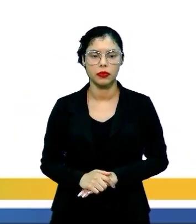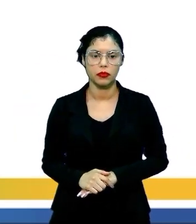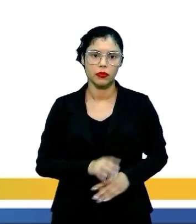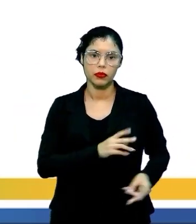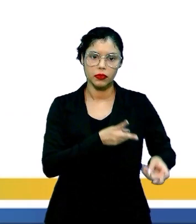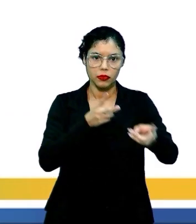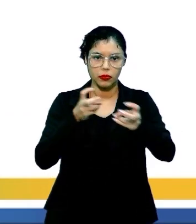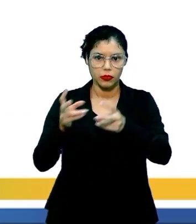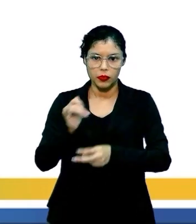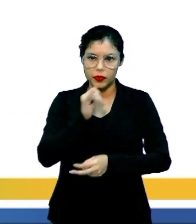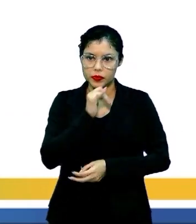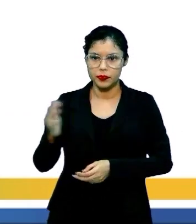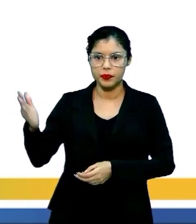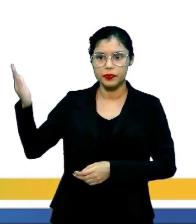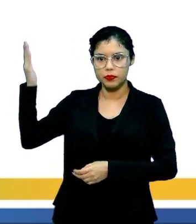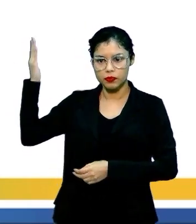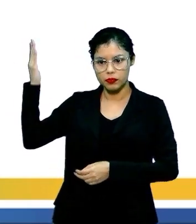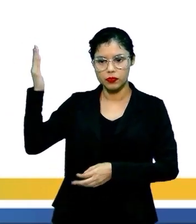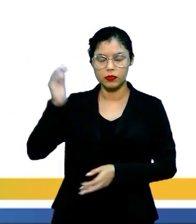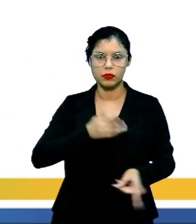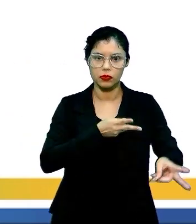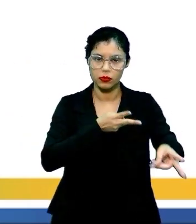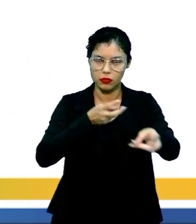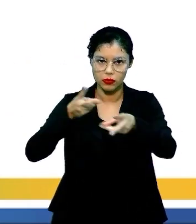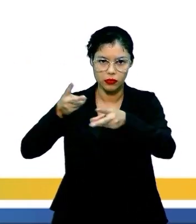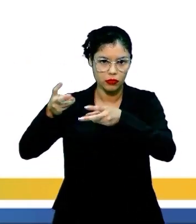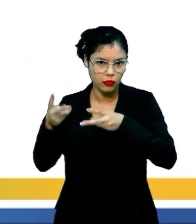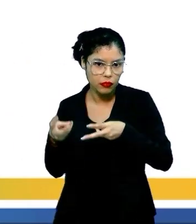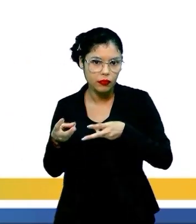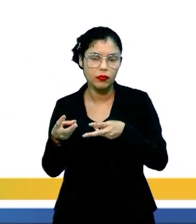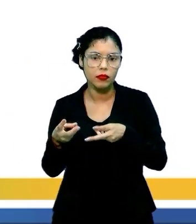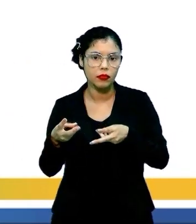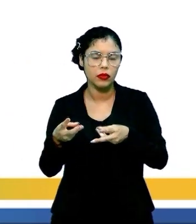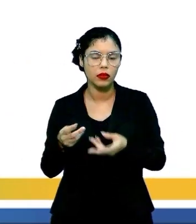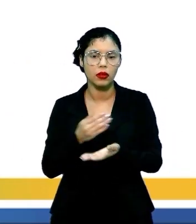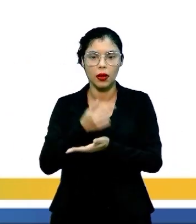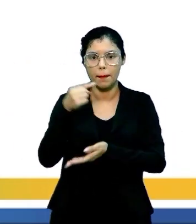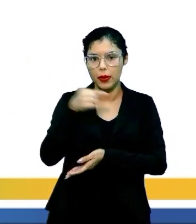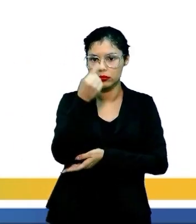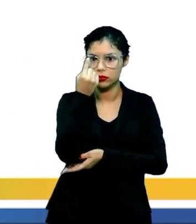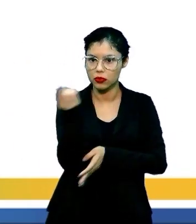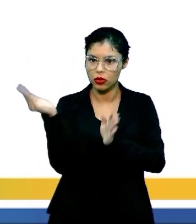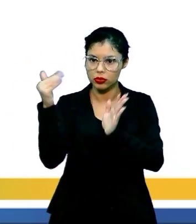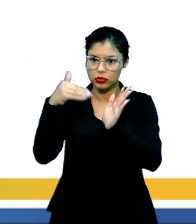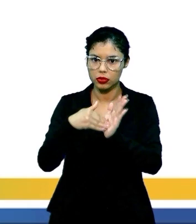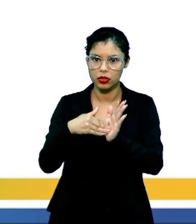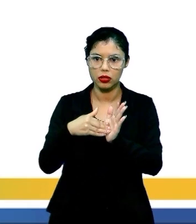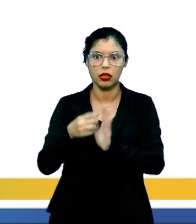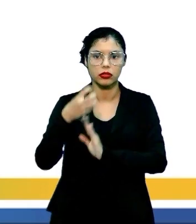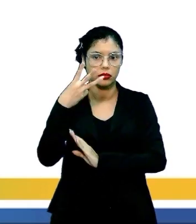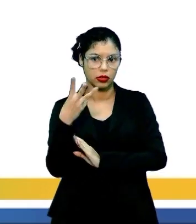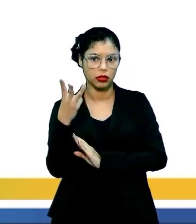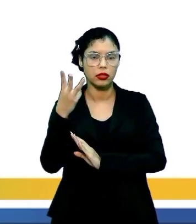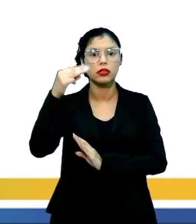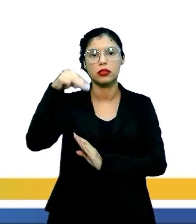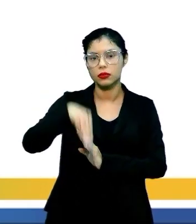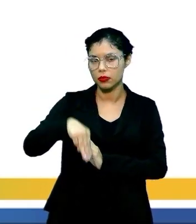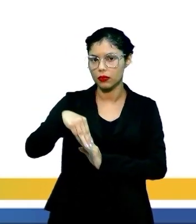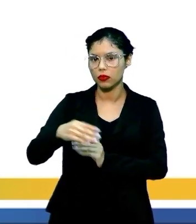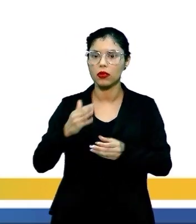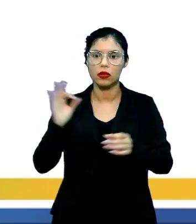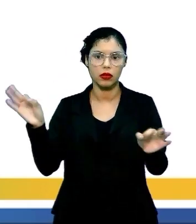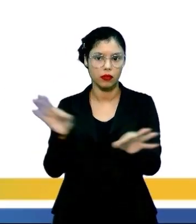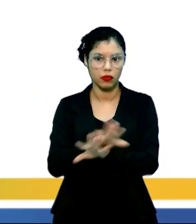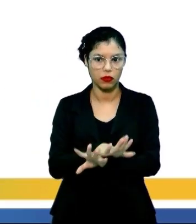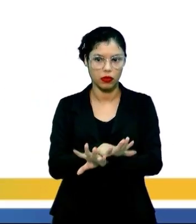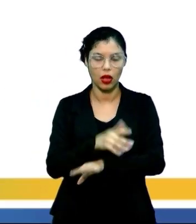Ao observar um segundo exemplo, podemos notar que o móvel começa o movimento na posição menos 1, vai até a posição 3 metros e termina o movimento